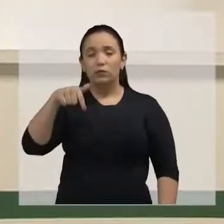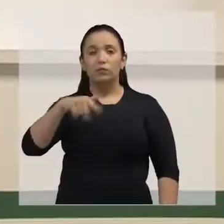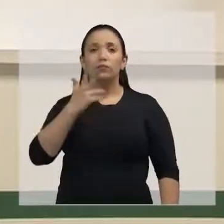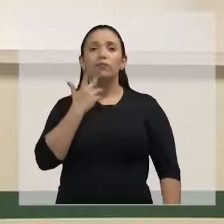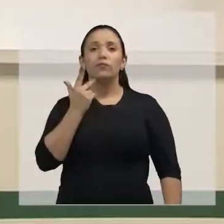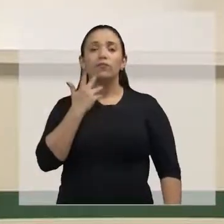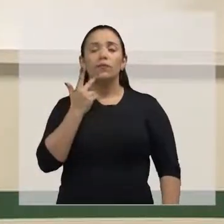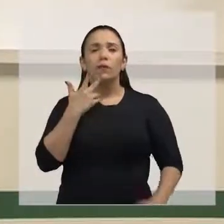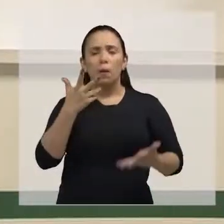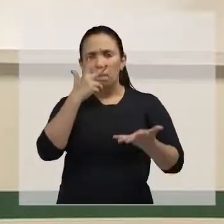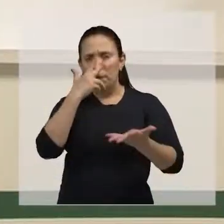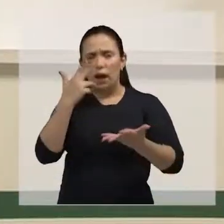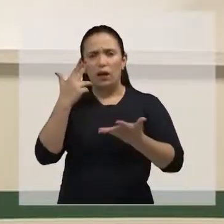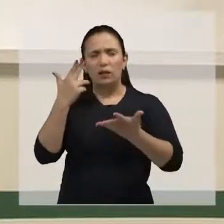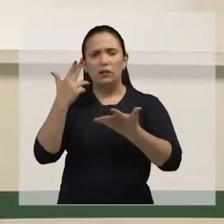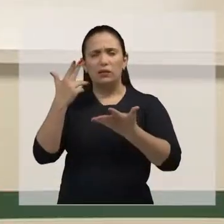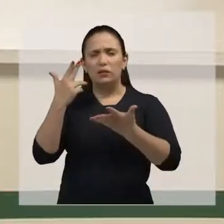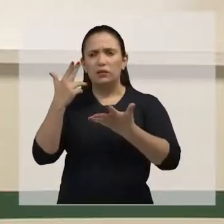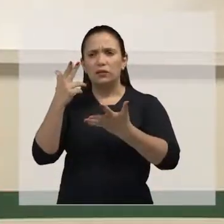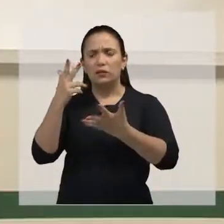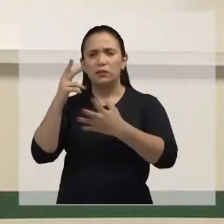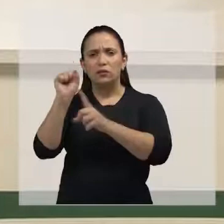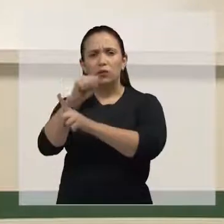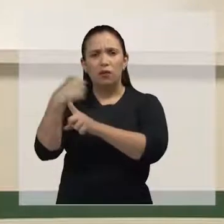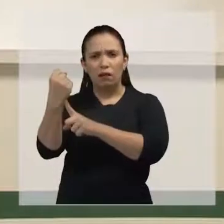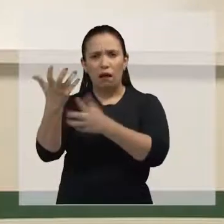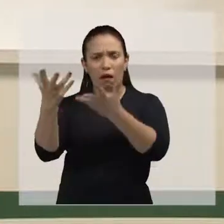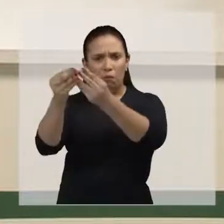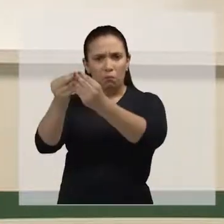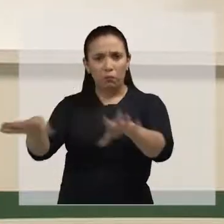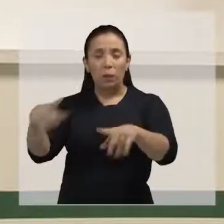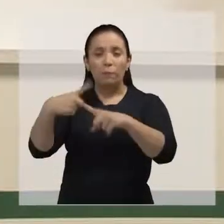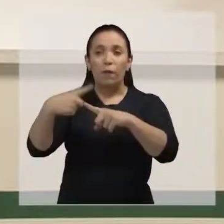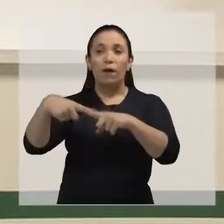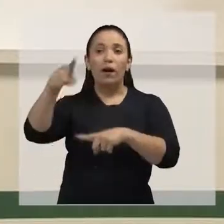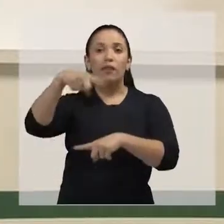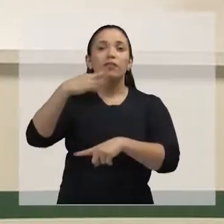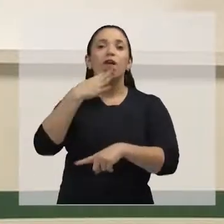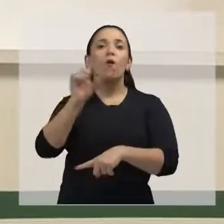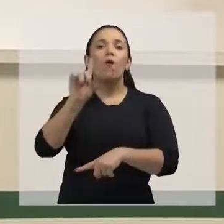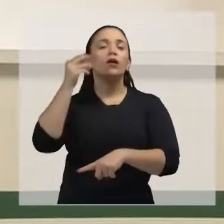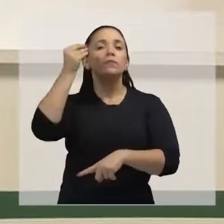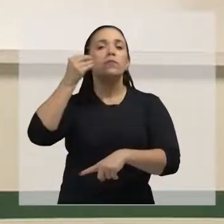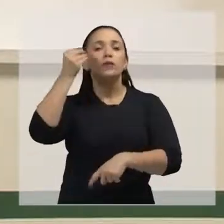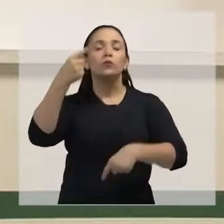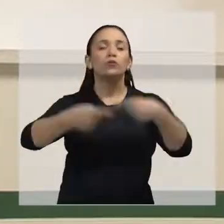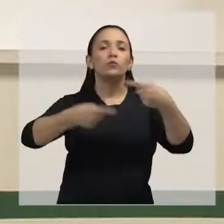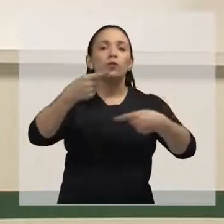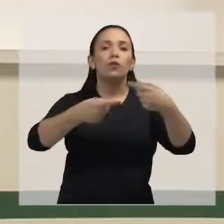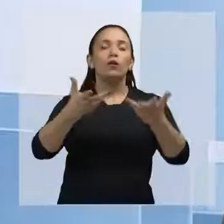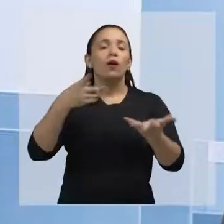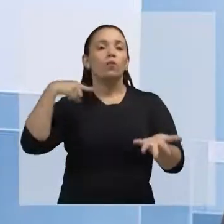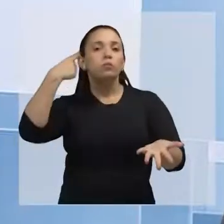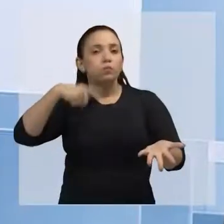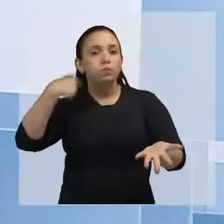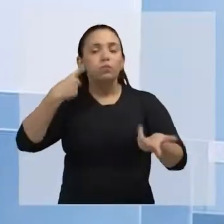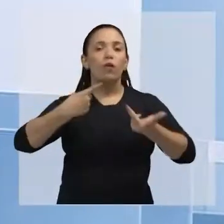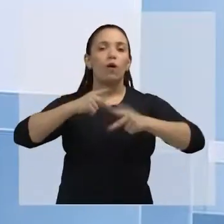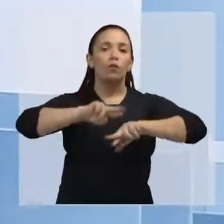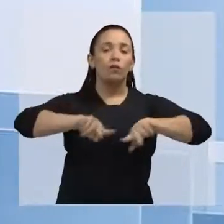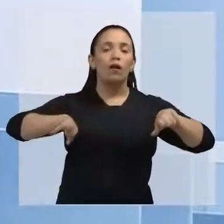brasileira como se fosse um lixo. Por não ter feito a faculdade de Direito, por não ter se formado, não ter se pós-graduado, não ter se